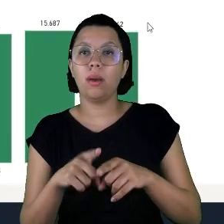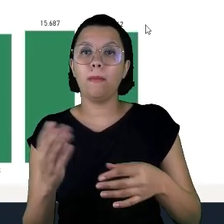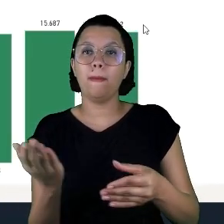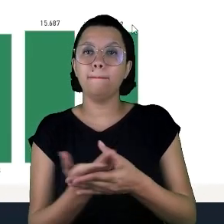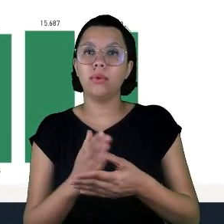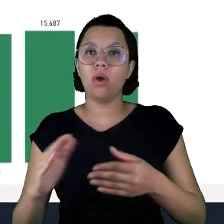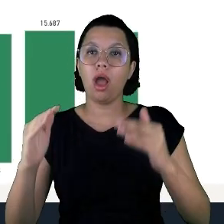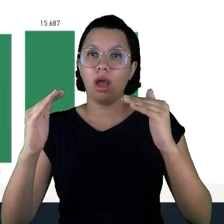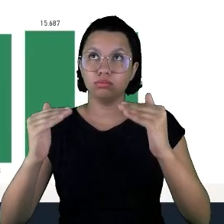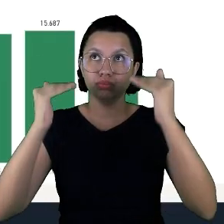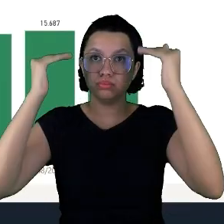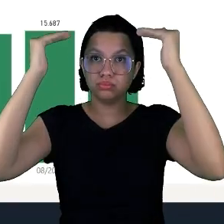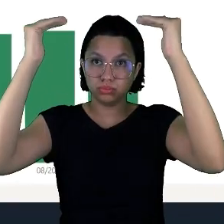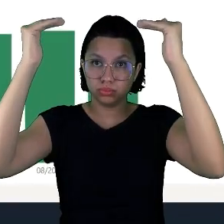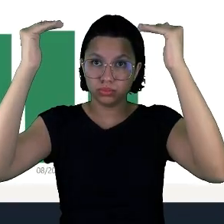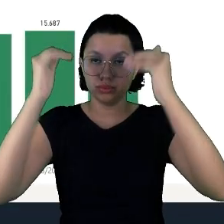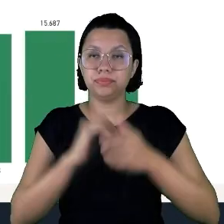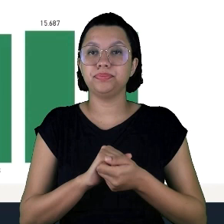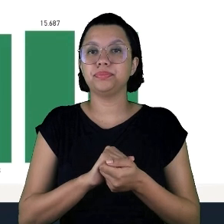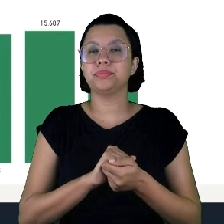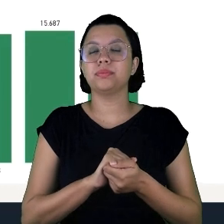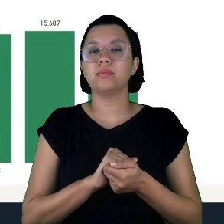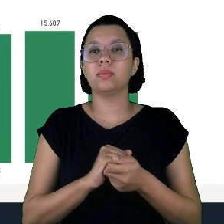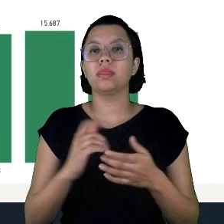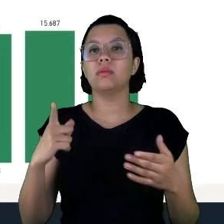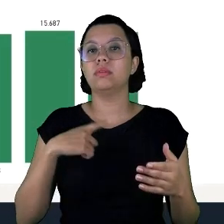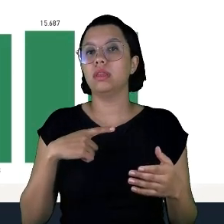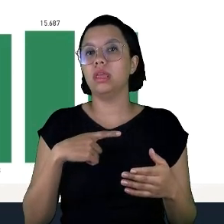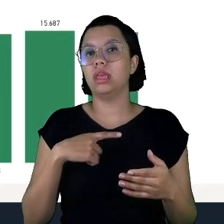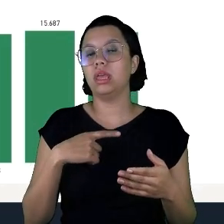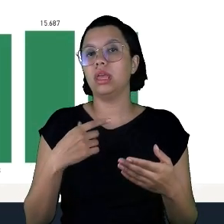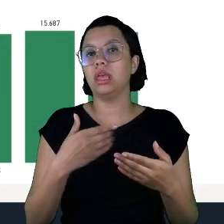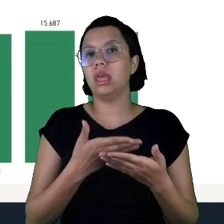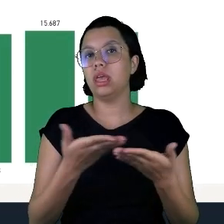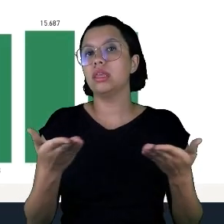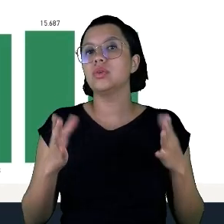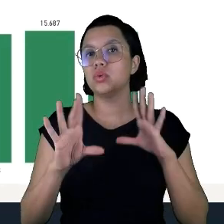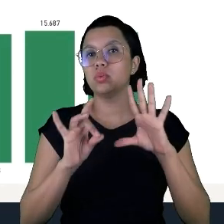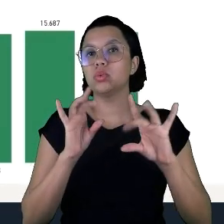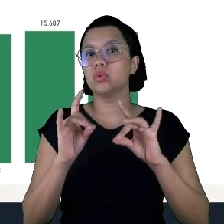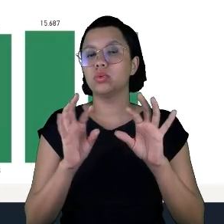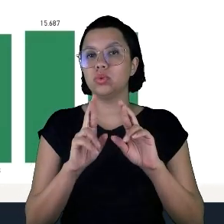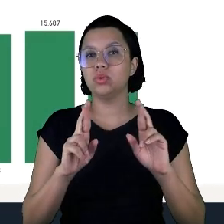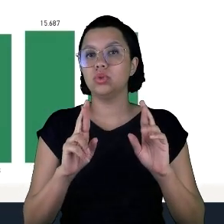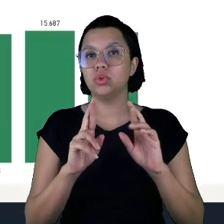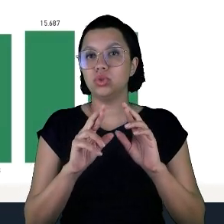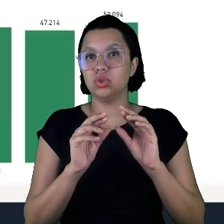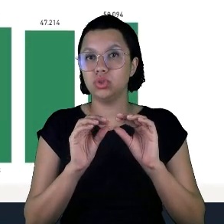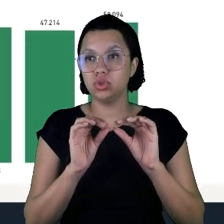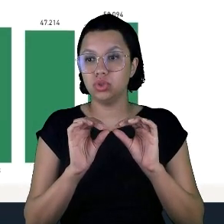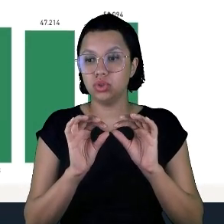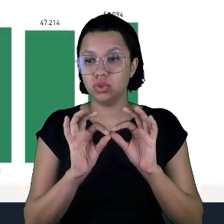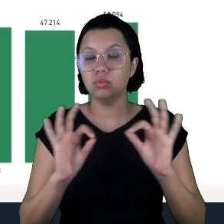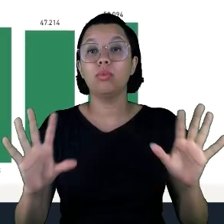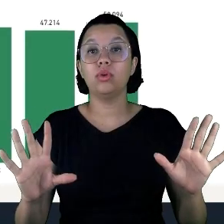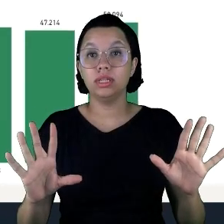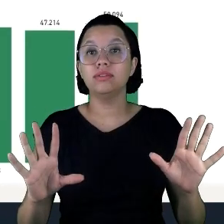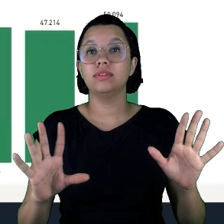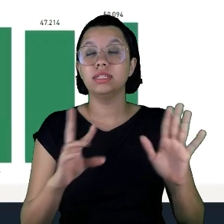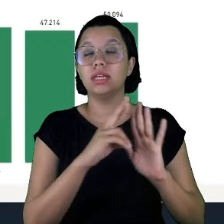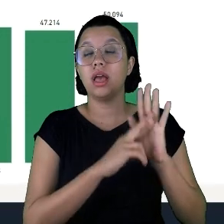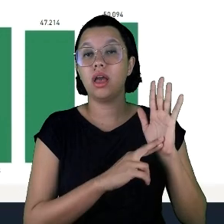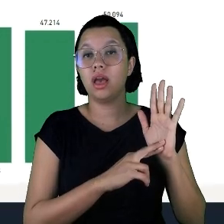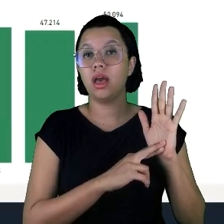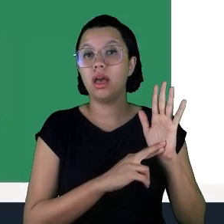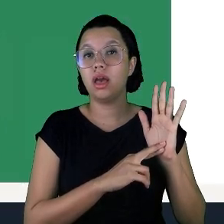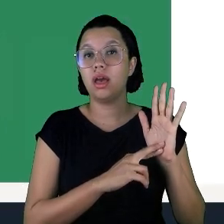em tramitação na instância superior. Tá? Então, temos essas opções disponíveis aqui nos relatórios, e em